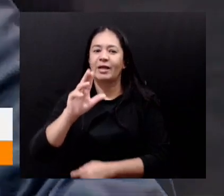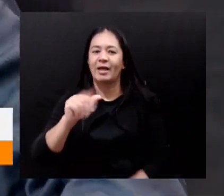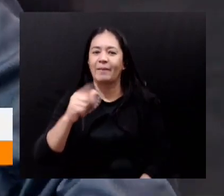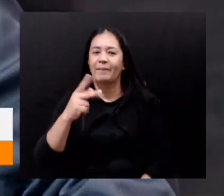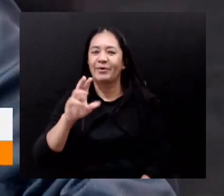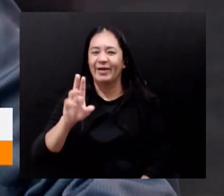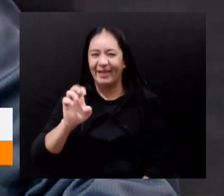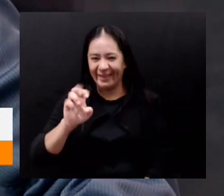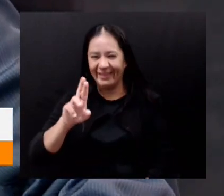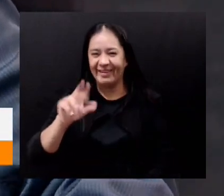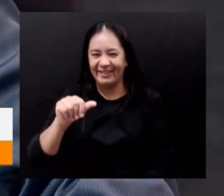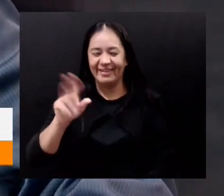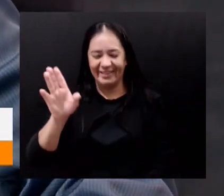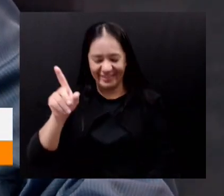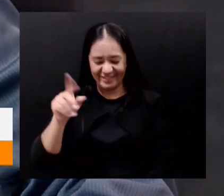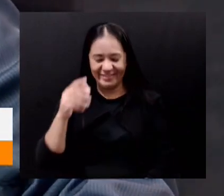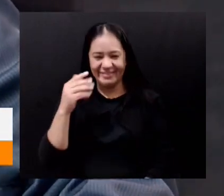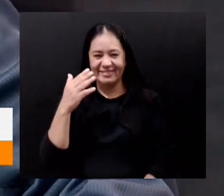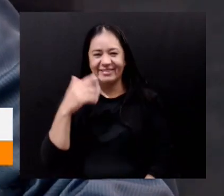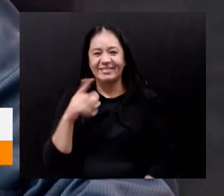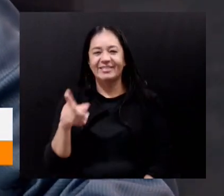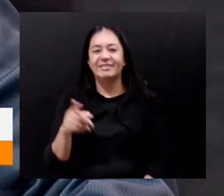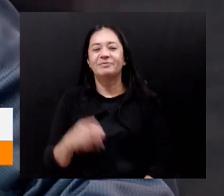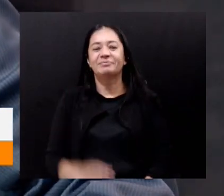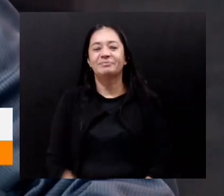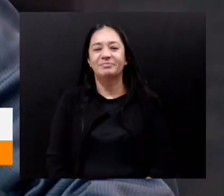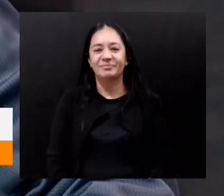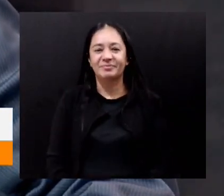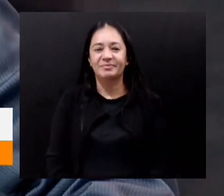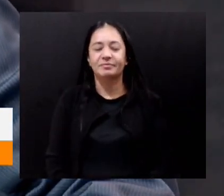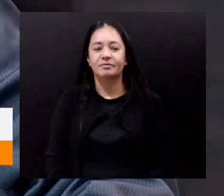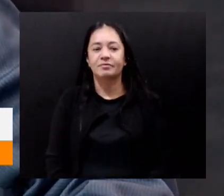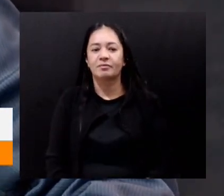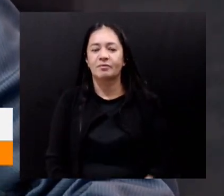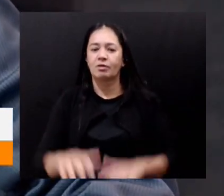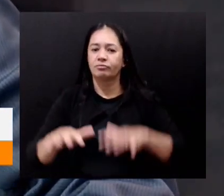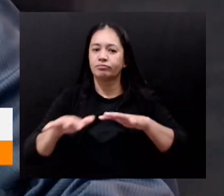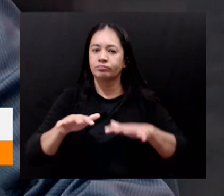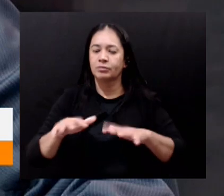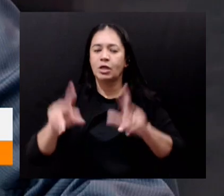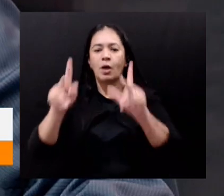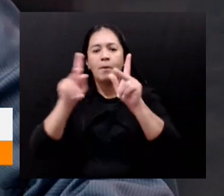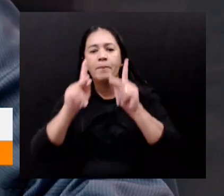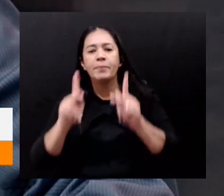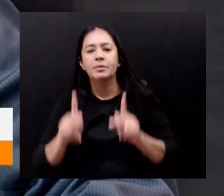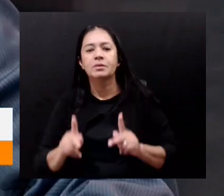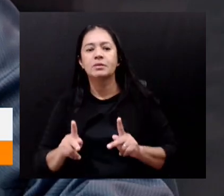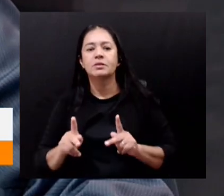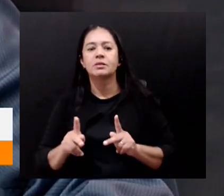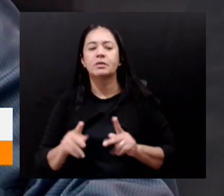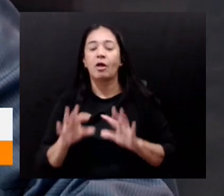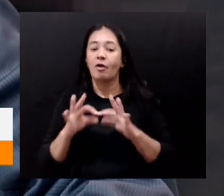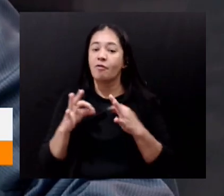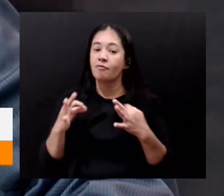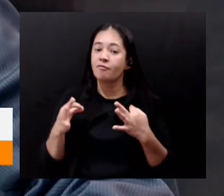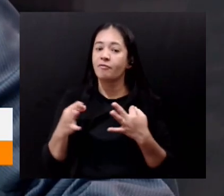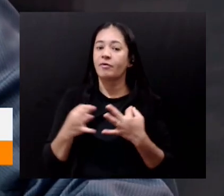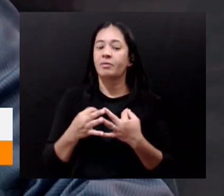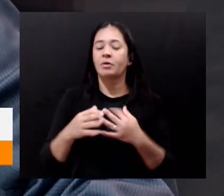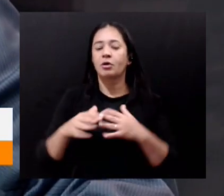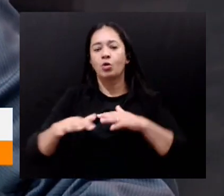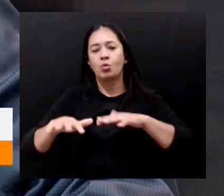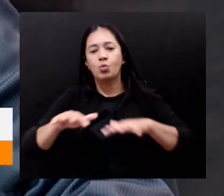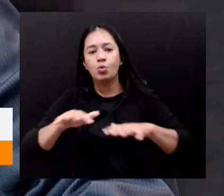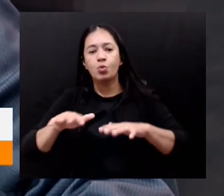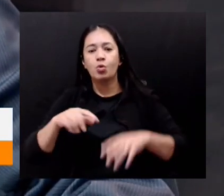obrigado. Aqui em Ibirapuera, e lá teremos essa manifestação completamente pacífica, famílias, para manifestarmos